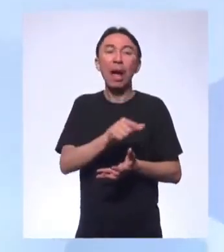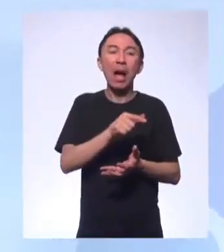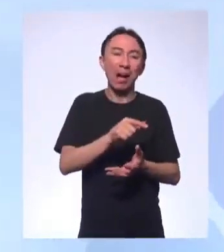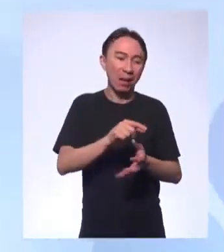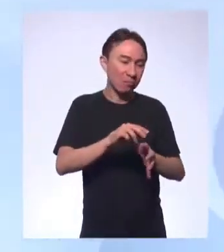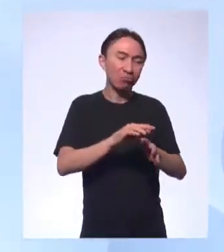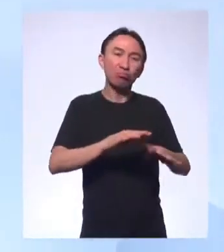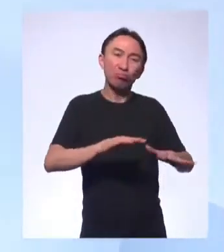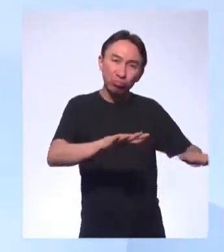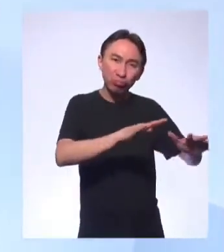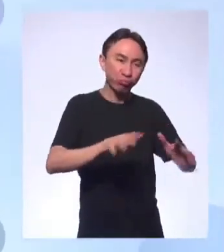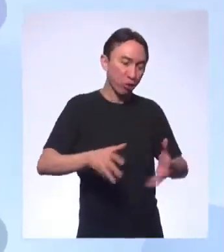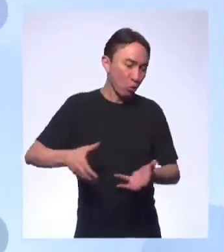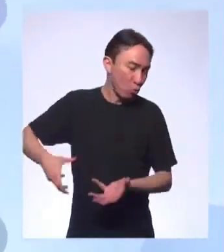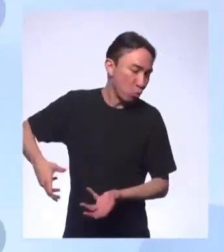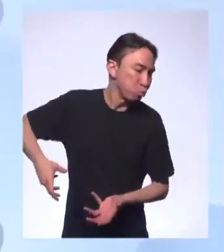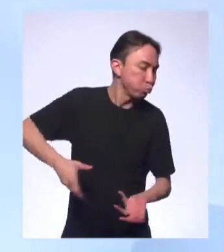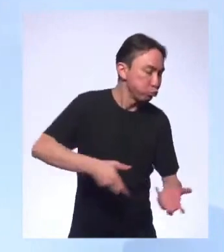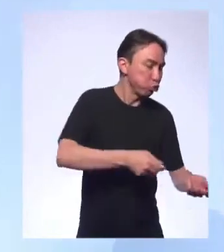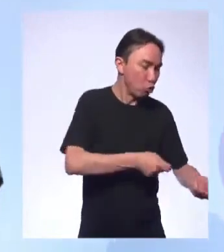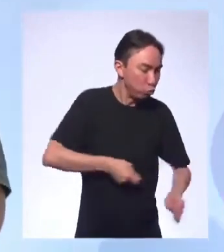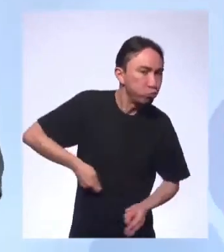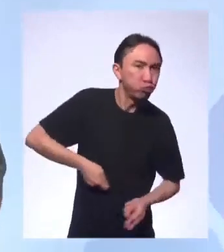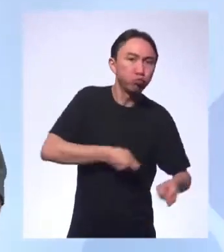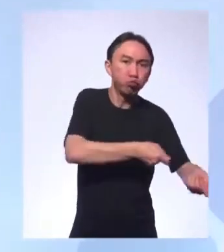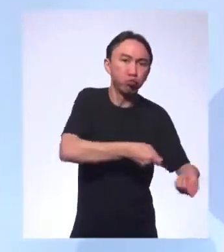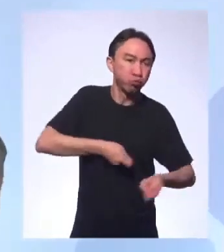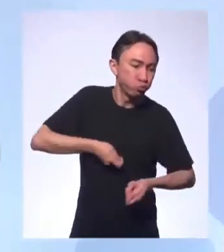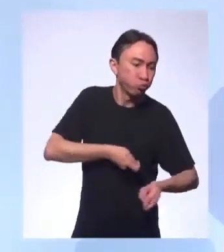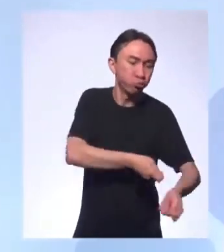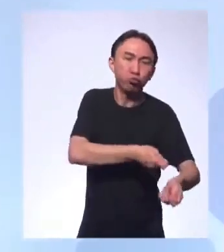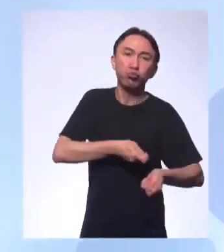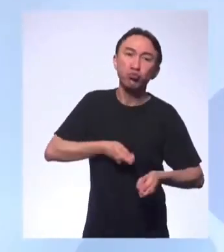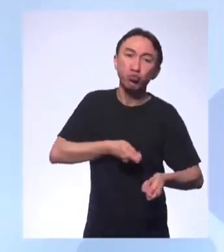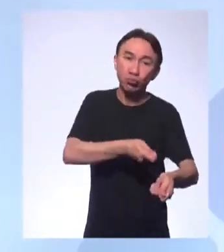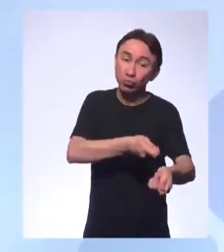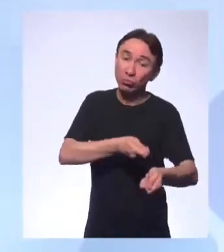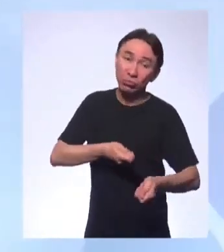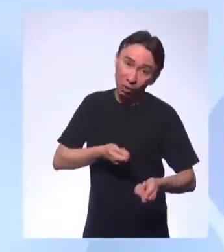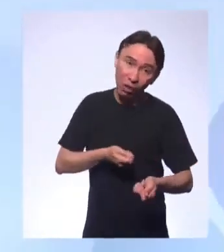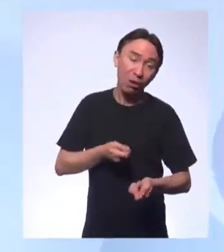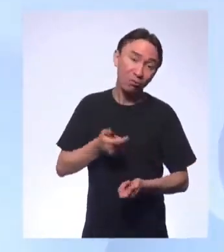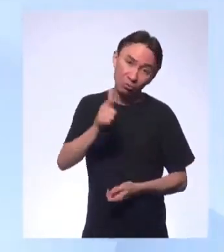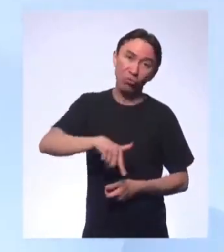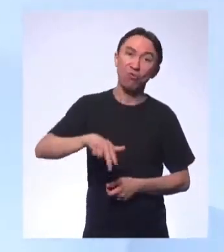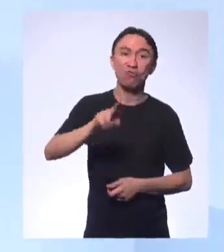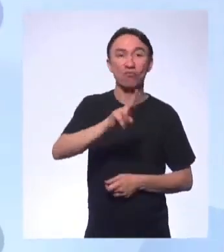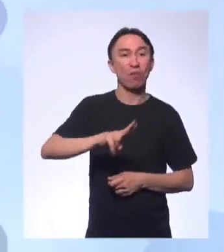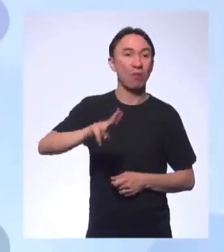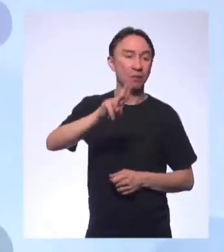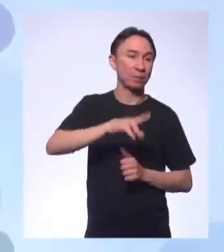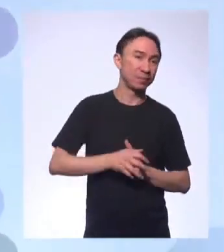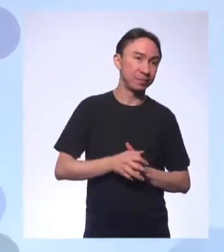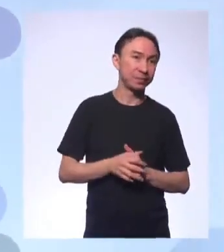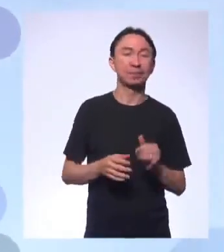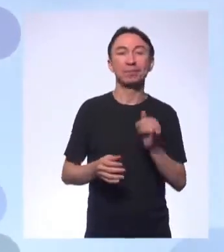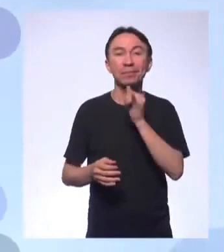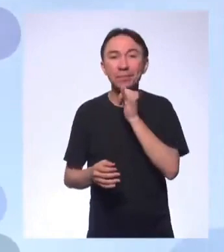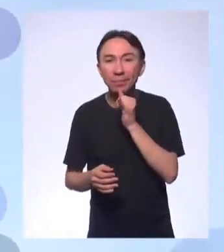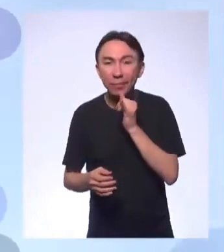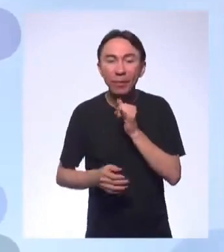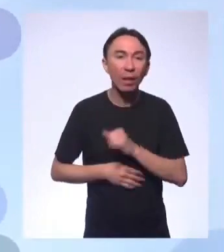água reutilizável. Mas essa água reutilizável, aí, nós temos, por exemplo, o bombeiro. O bombeiro ele não usa uma água